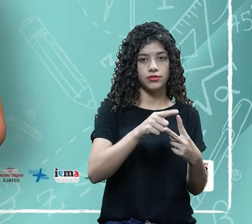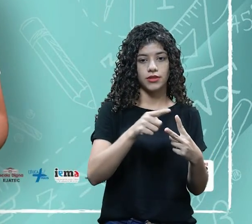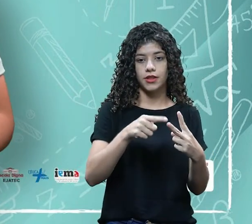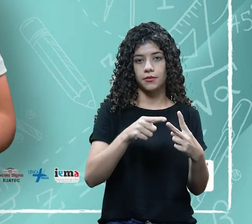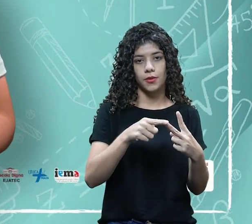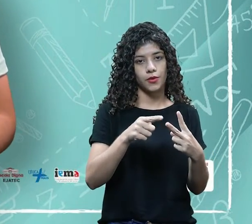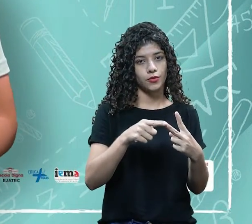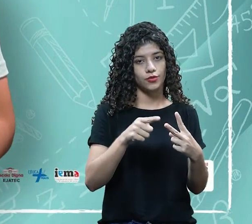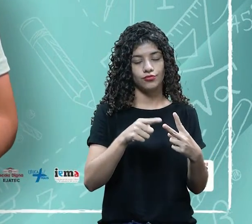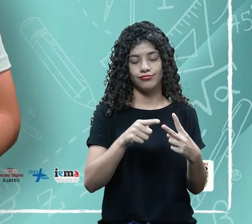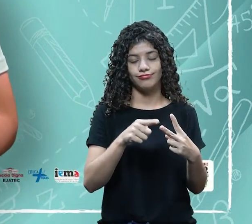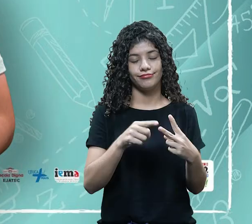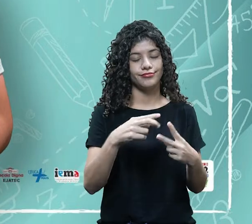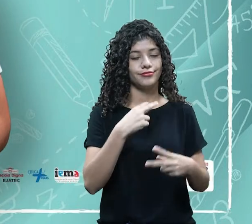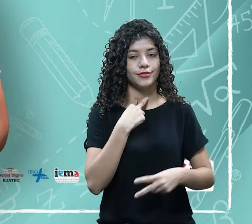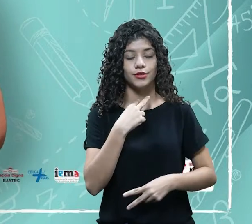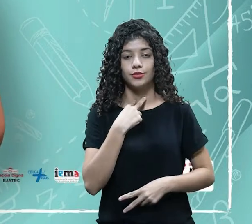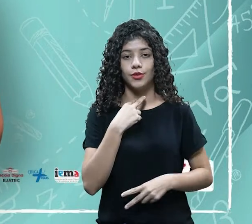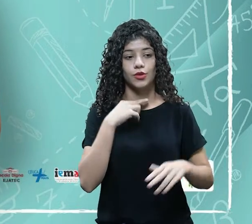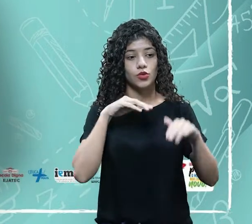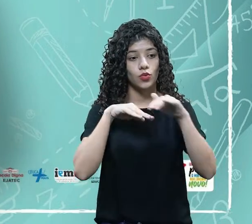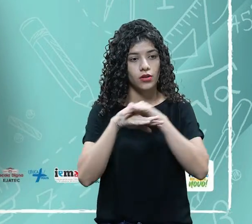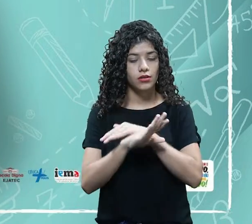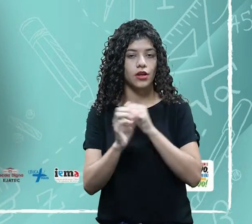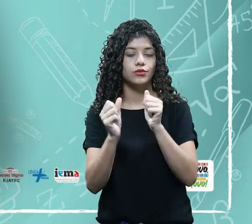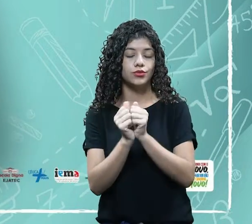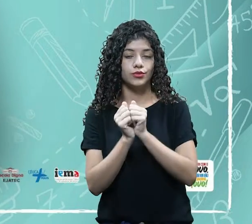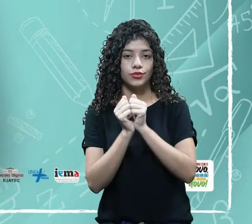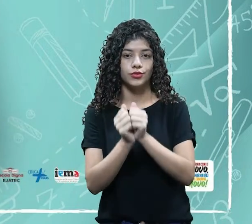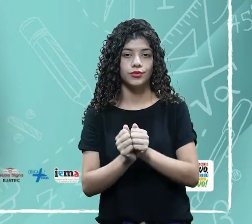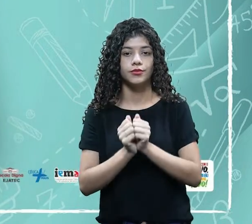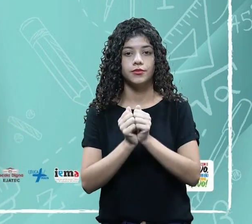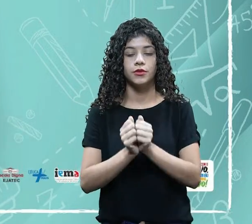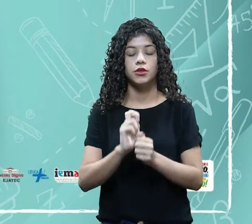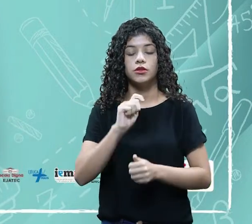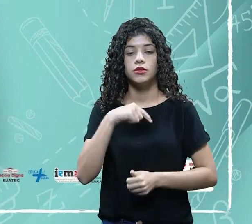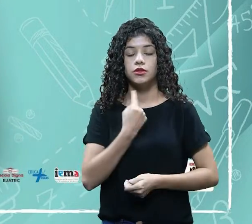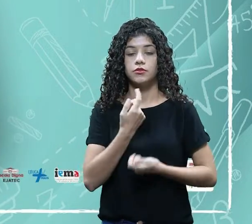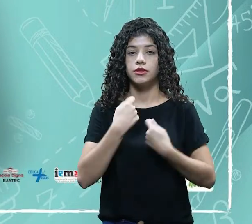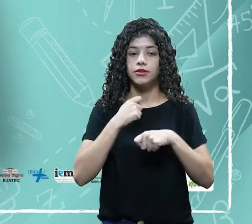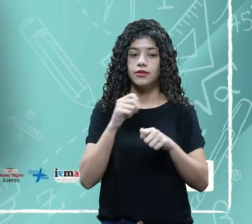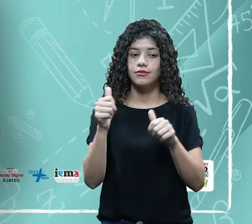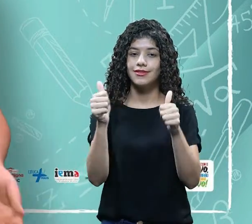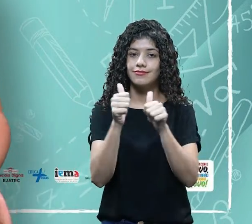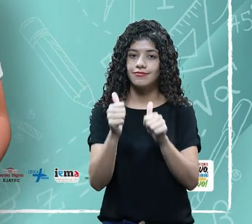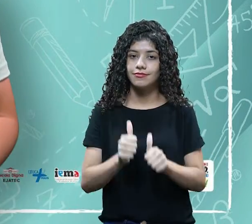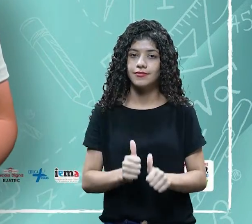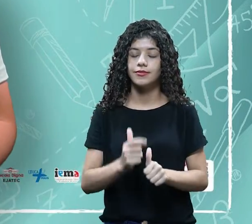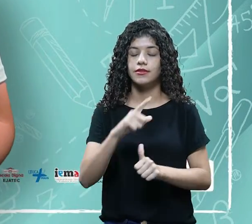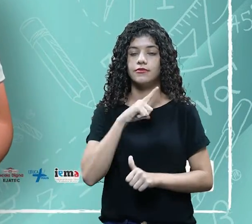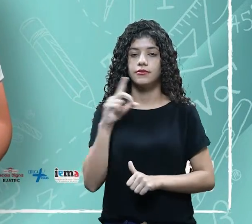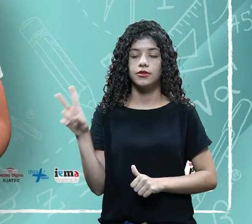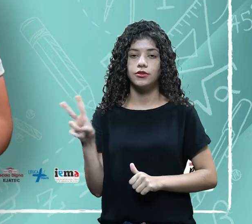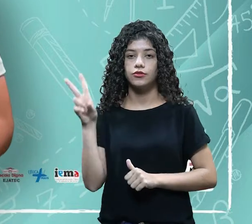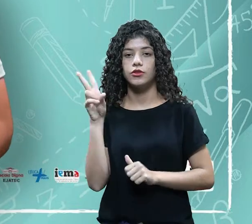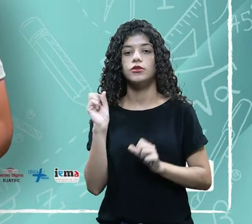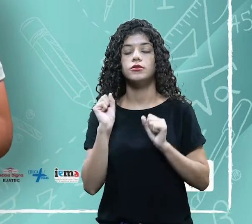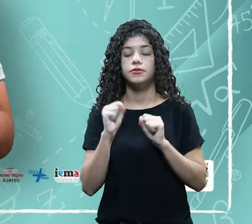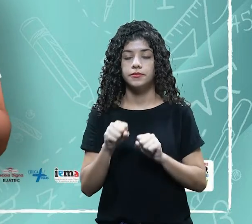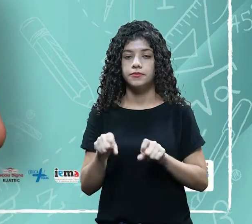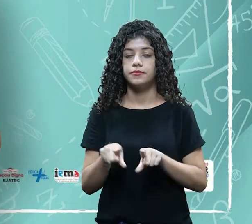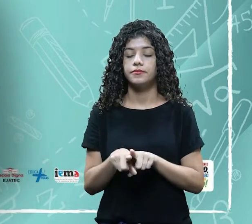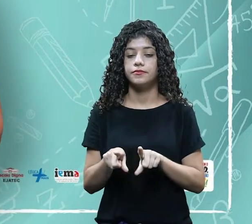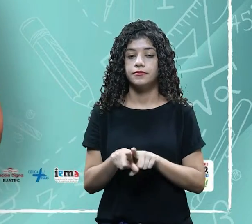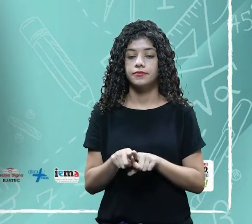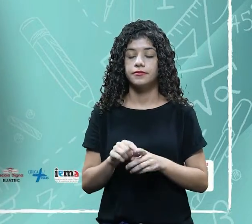ser recolhido, né, de fato, para o arquivo permanente. A gente tem que ver se esse arquivo, ele, de fato, ele tem um valor secundário. De acordo